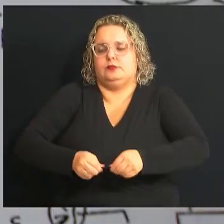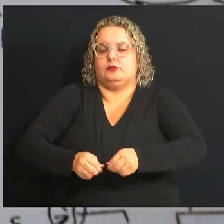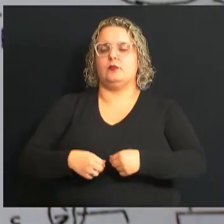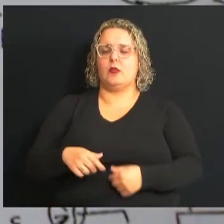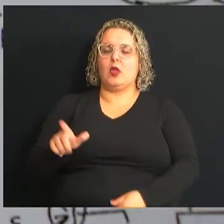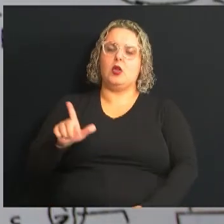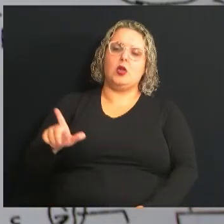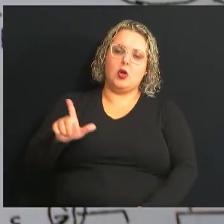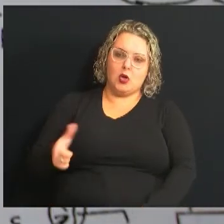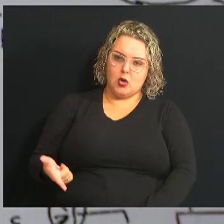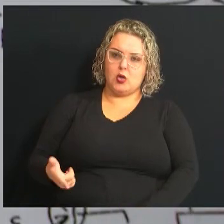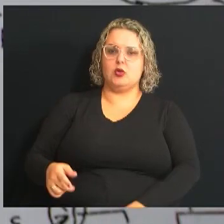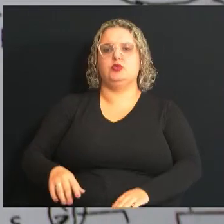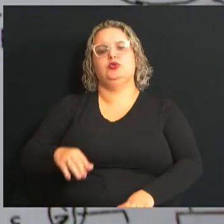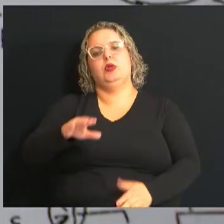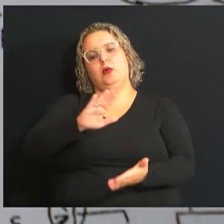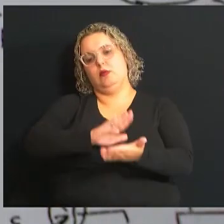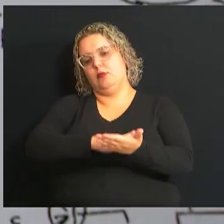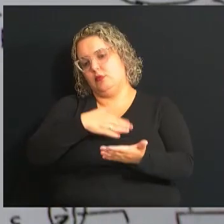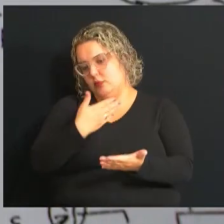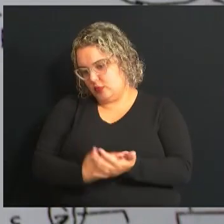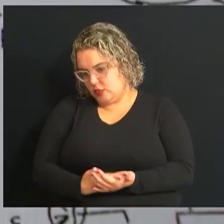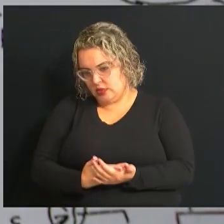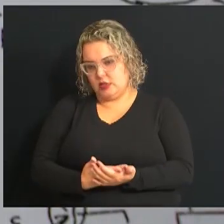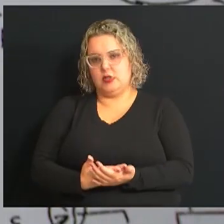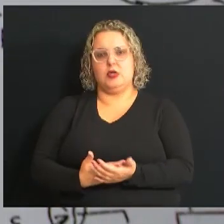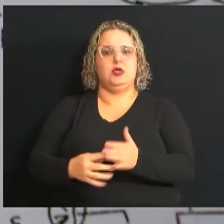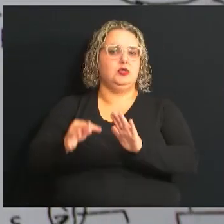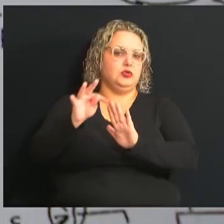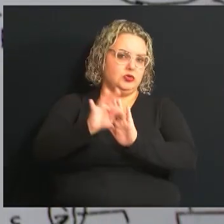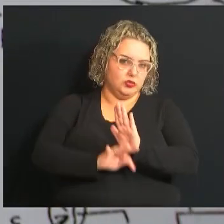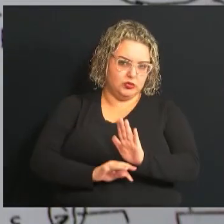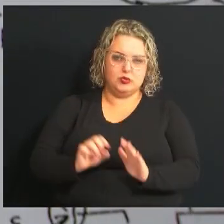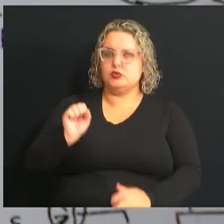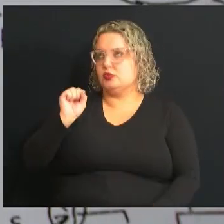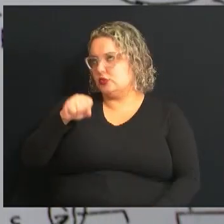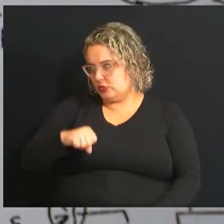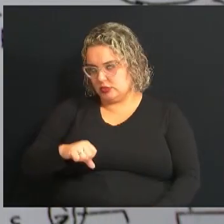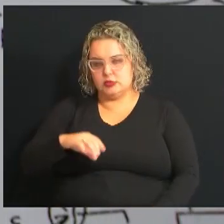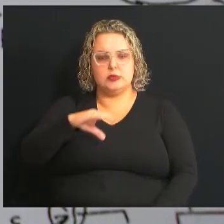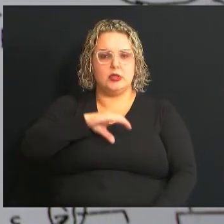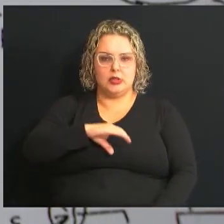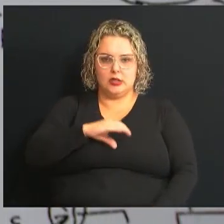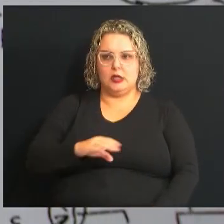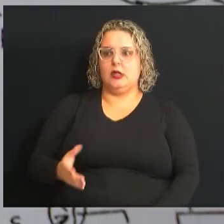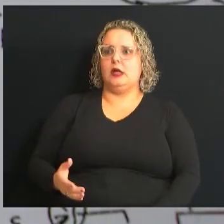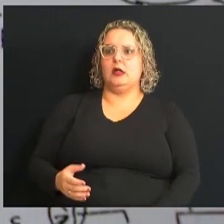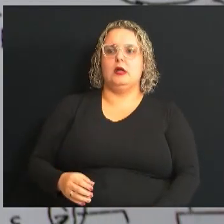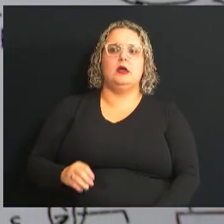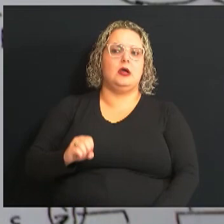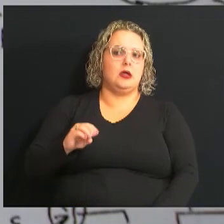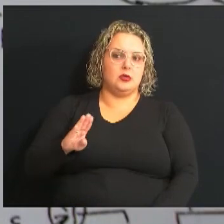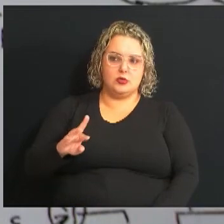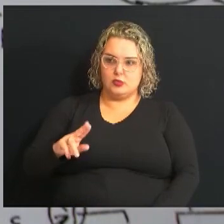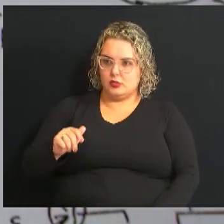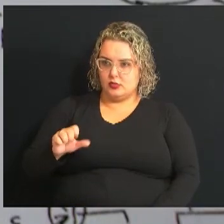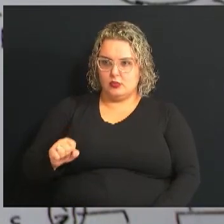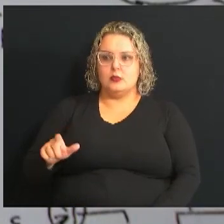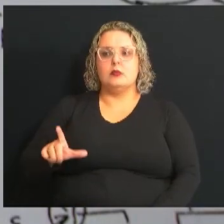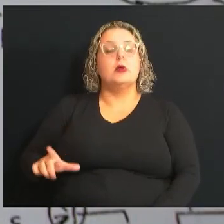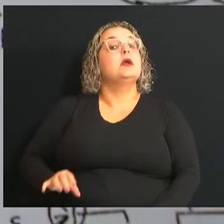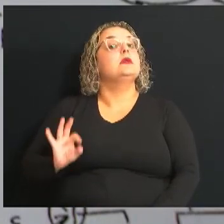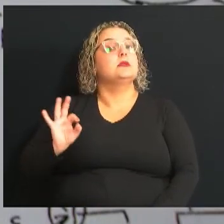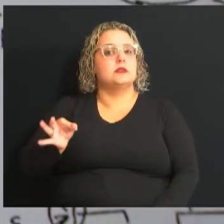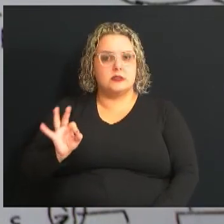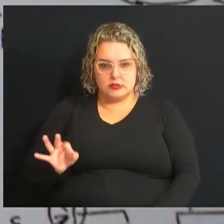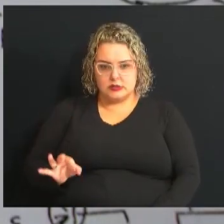ter textos para serem interpretados, com certeza. As obras literárias devem aparecer, com certeza. É um